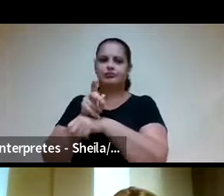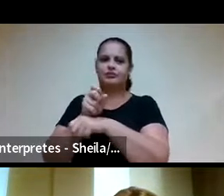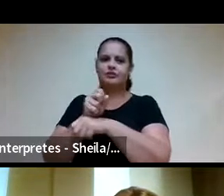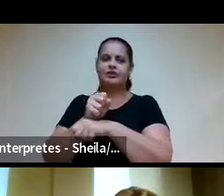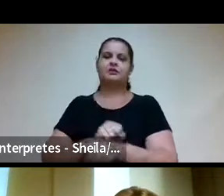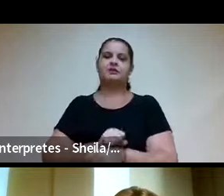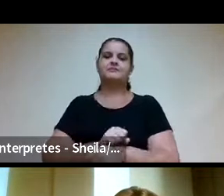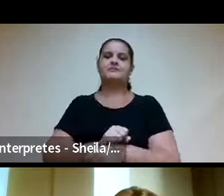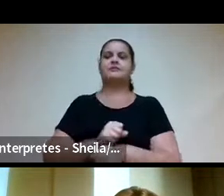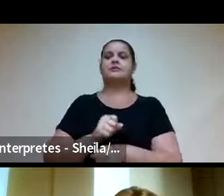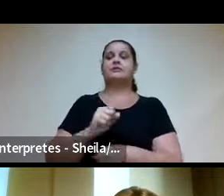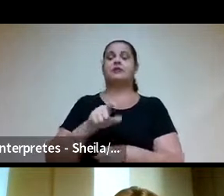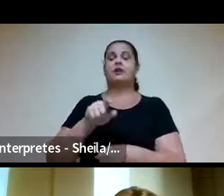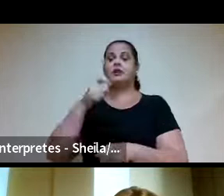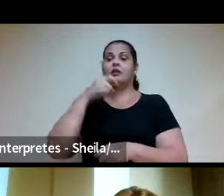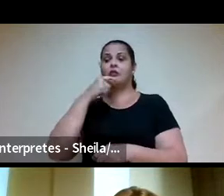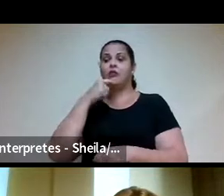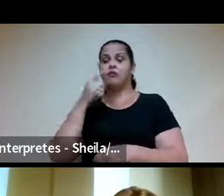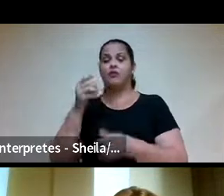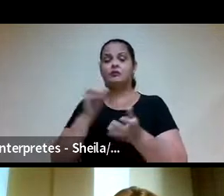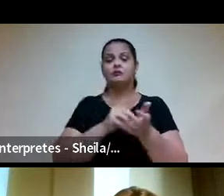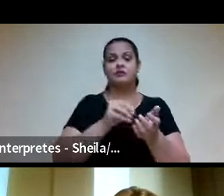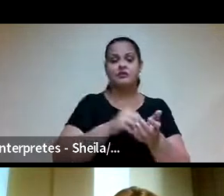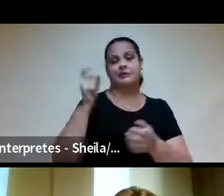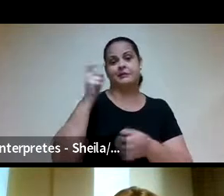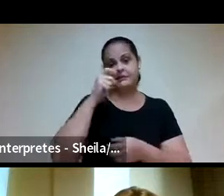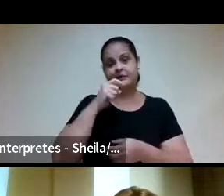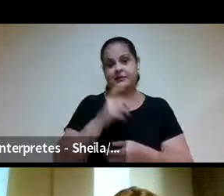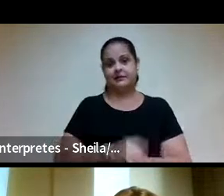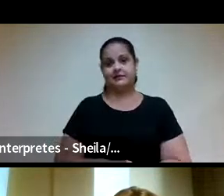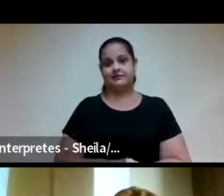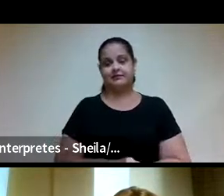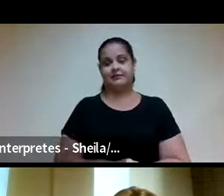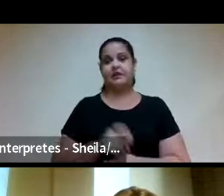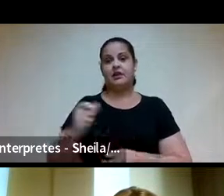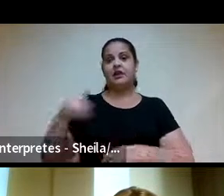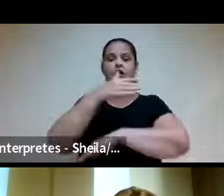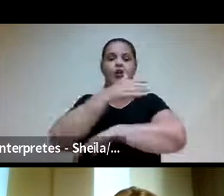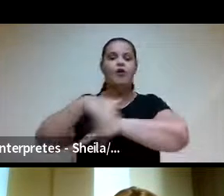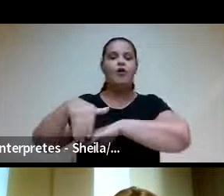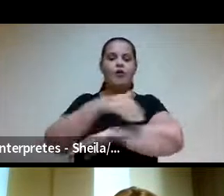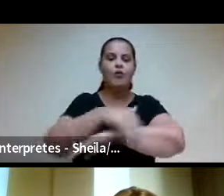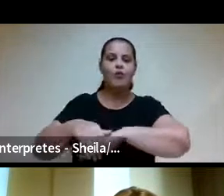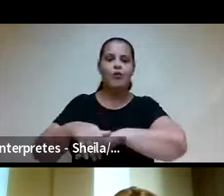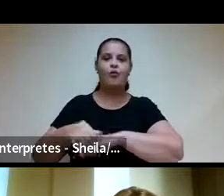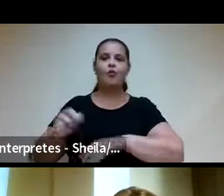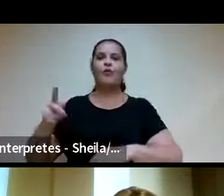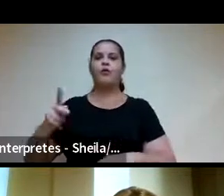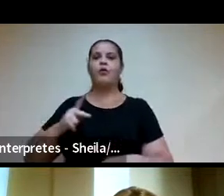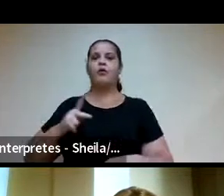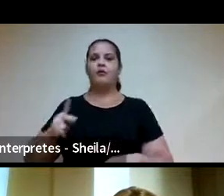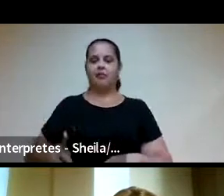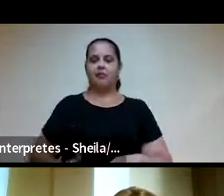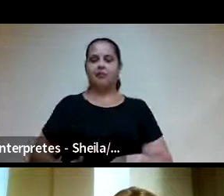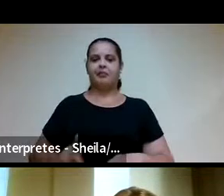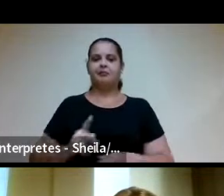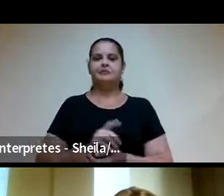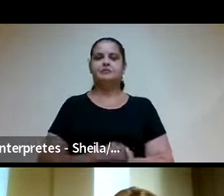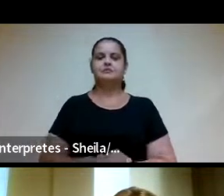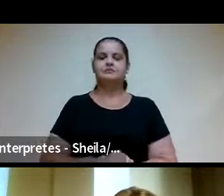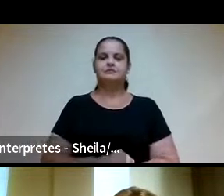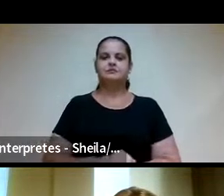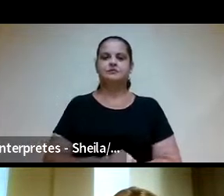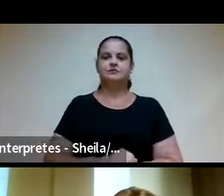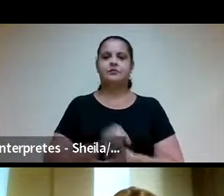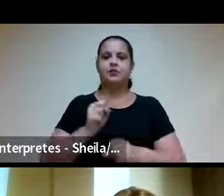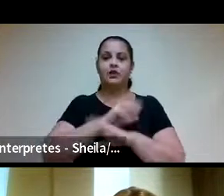distorcer. Né? Isso foi dado na rua, em logradouro público. Ninguém não havia claramente duvido, vê-se